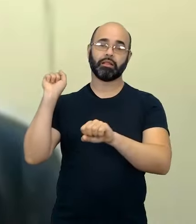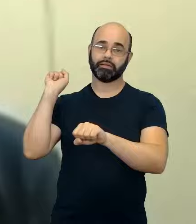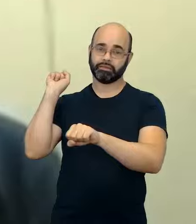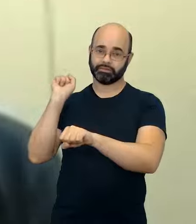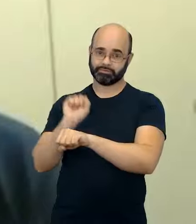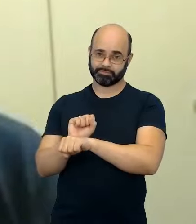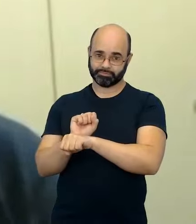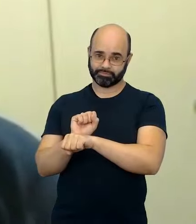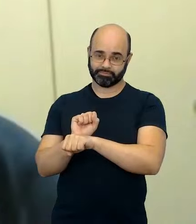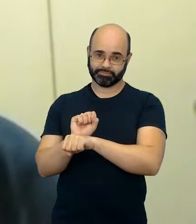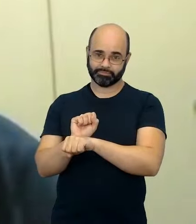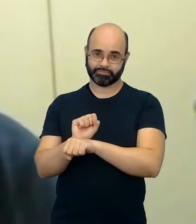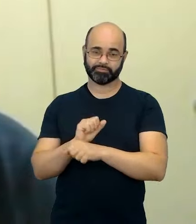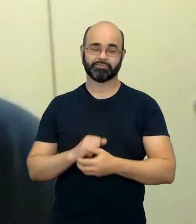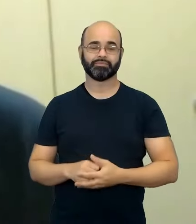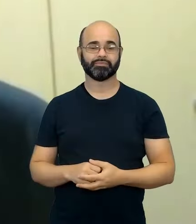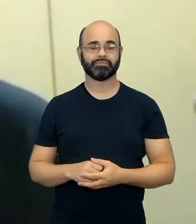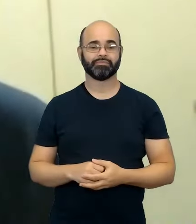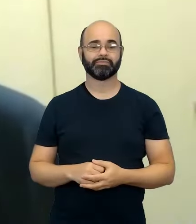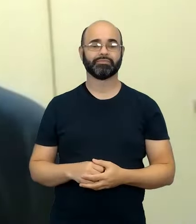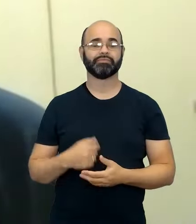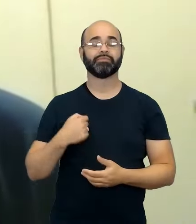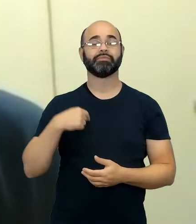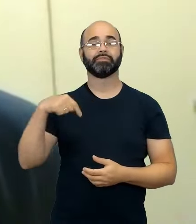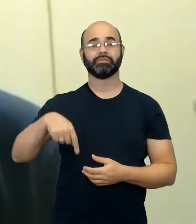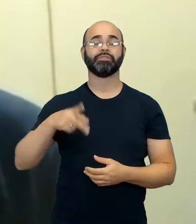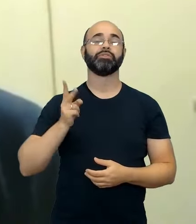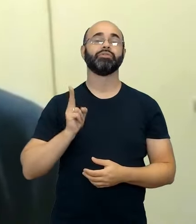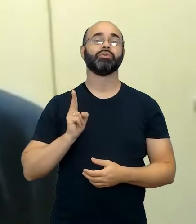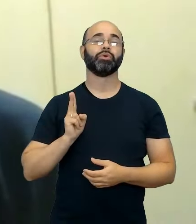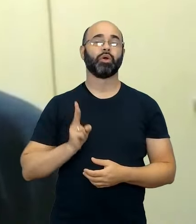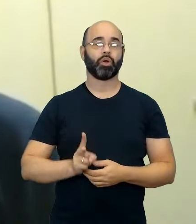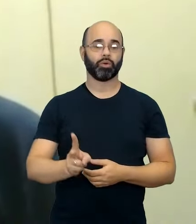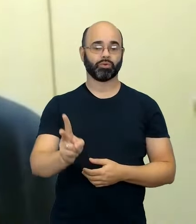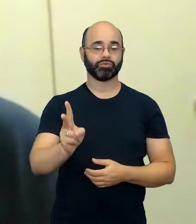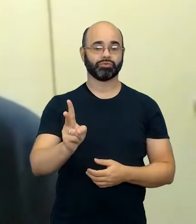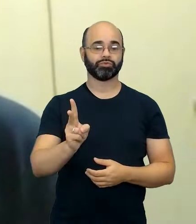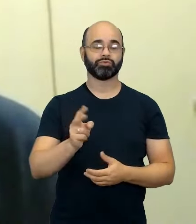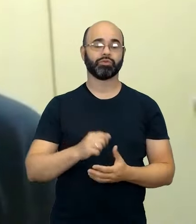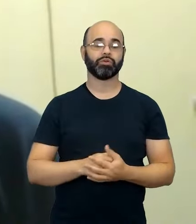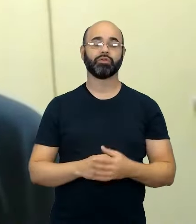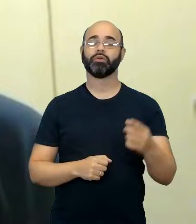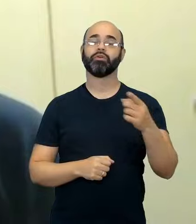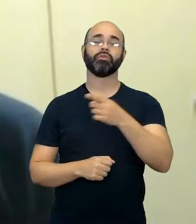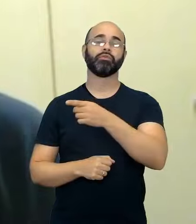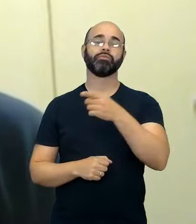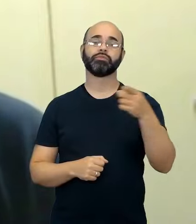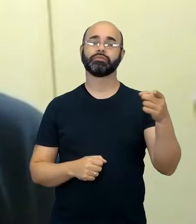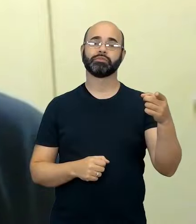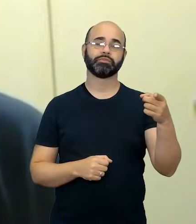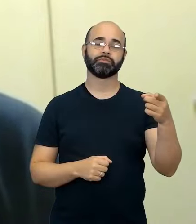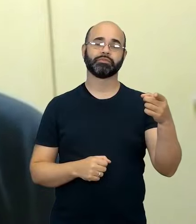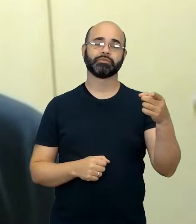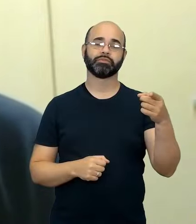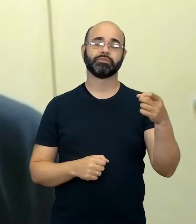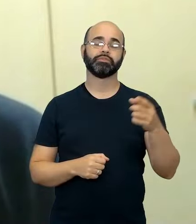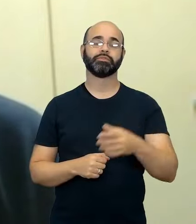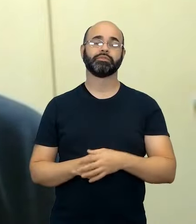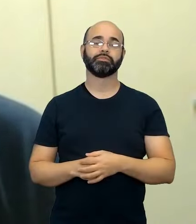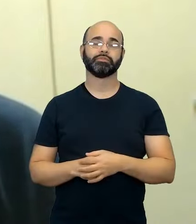material e vou continuar aqui para que vocês façam as